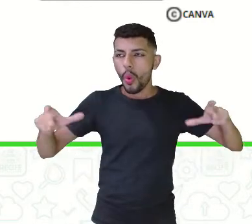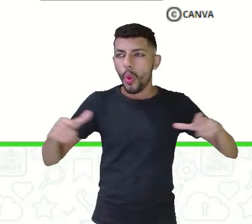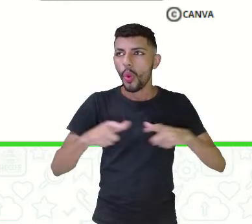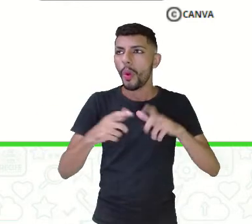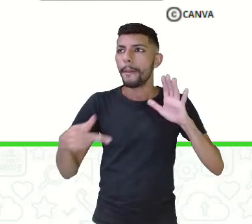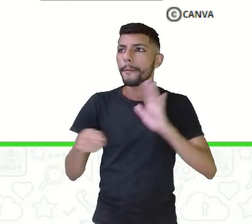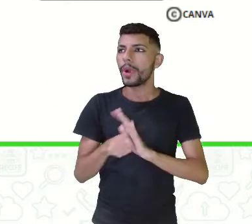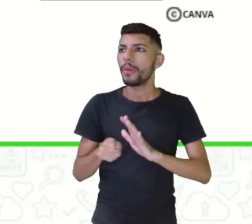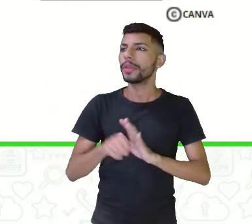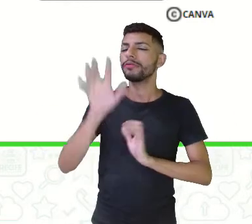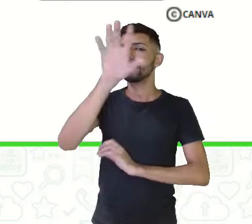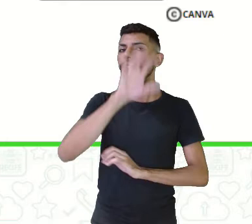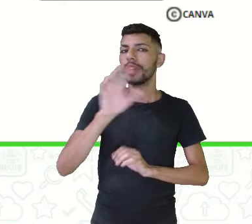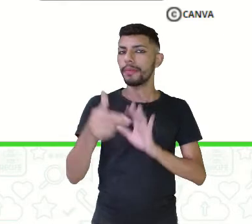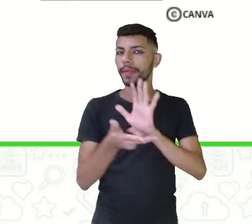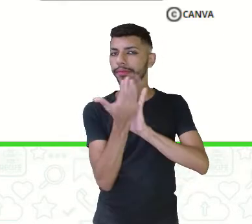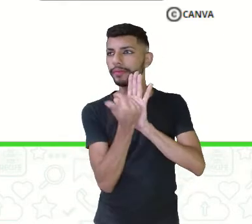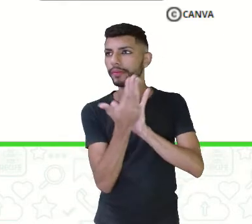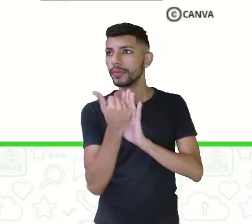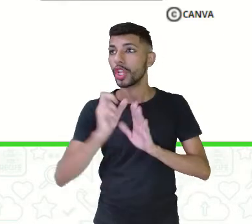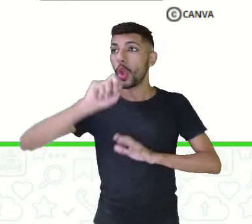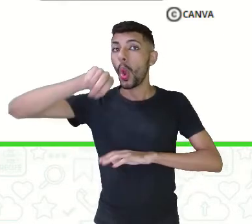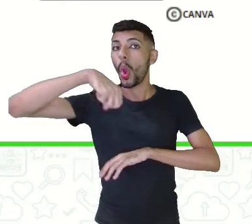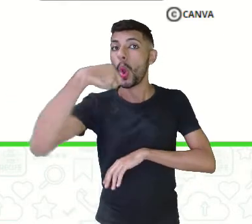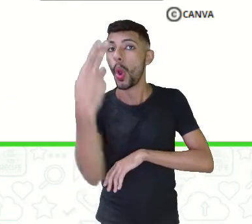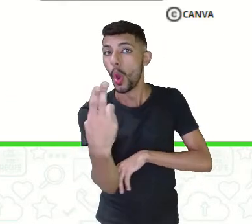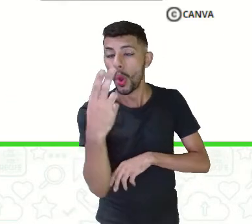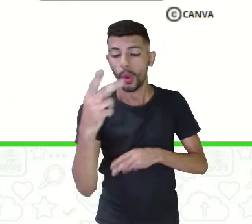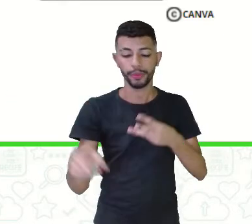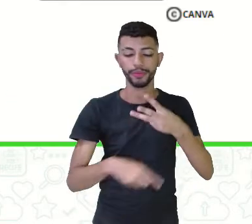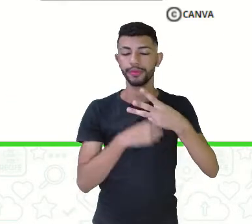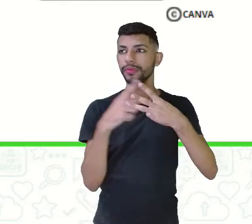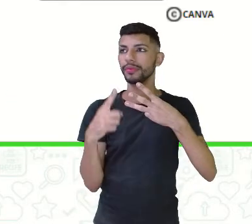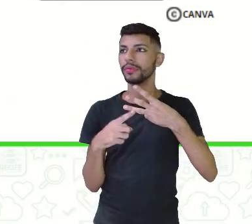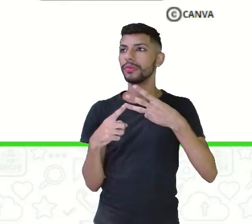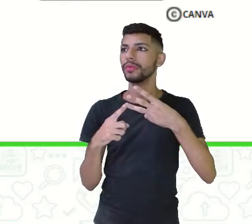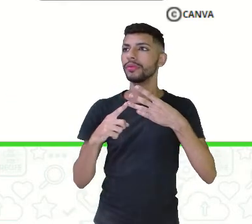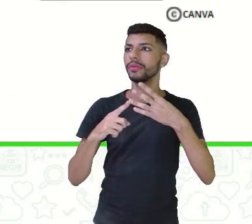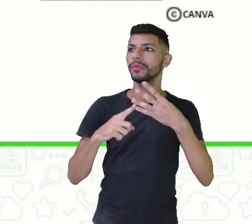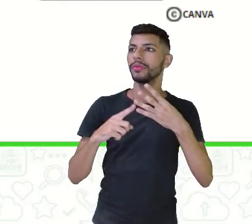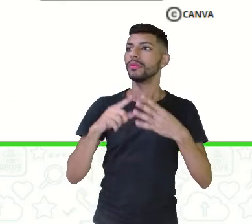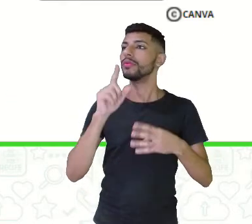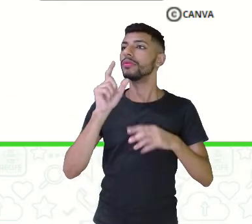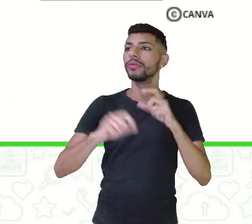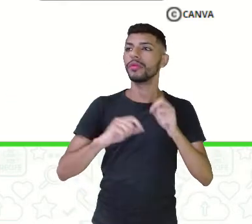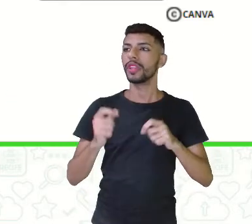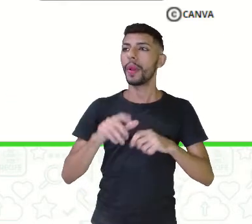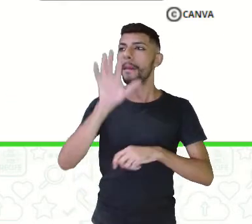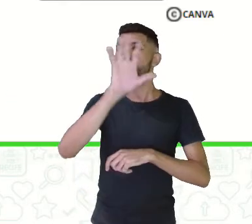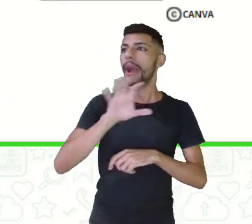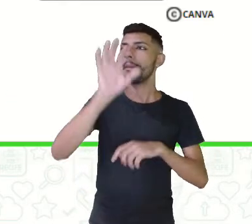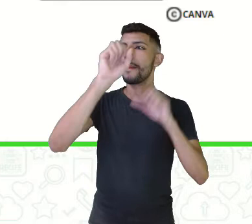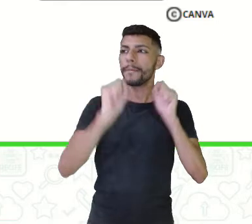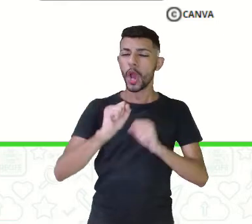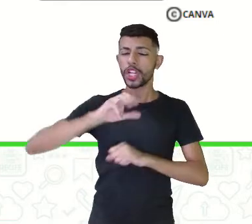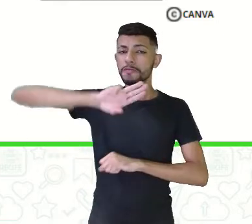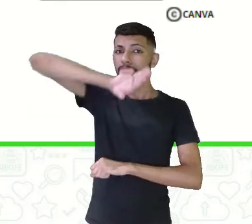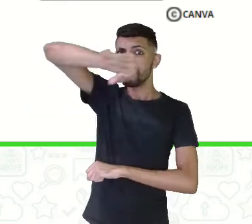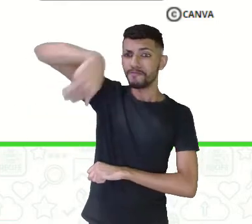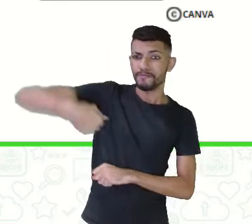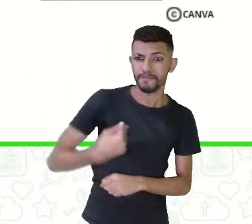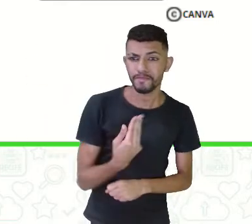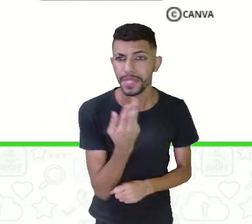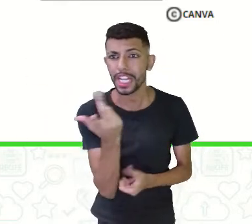desenhado? Ou um mapa pode ser milhares ou até mesmo milhões de